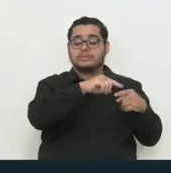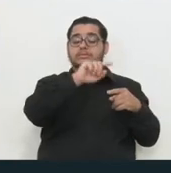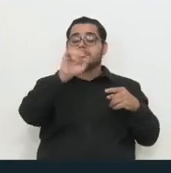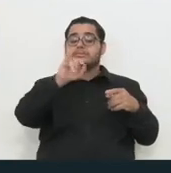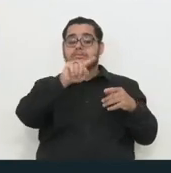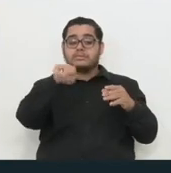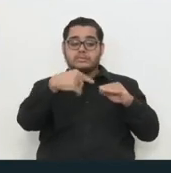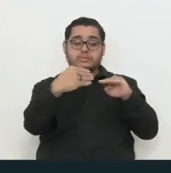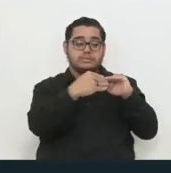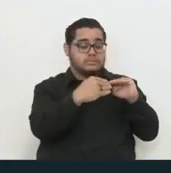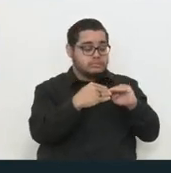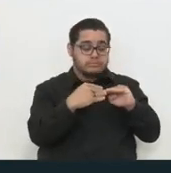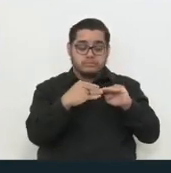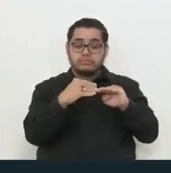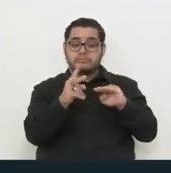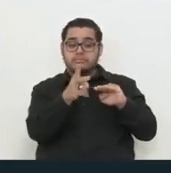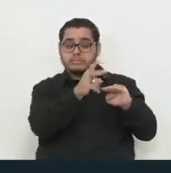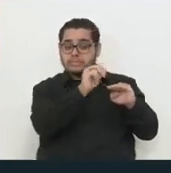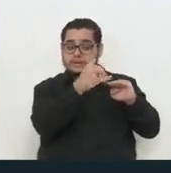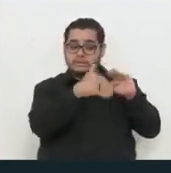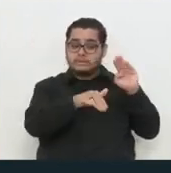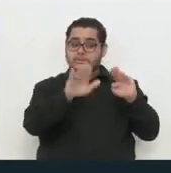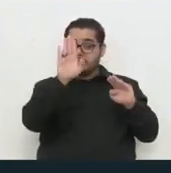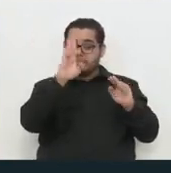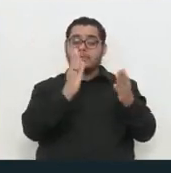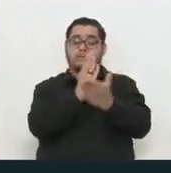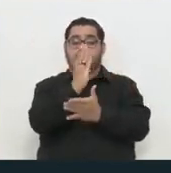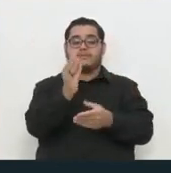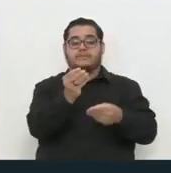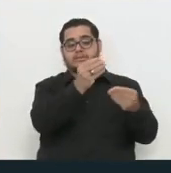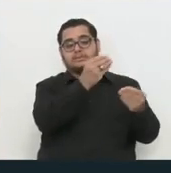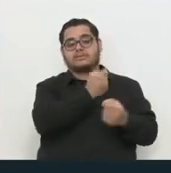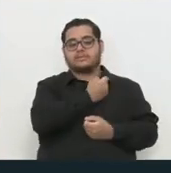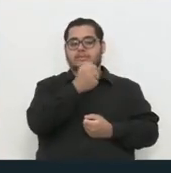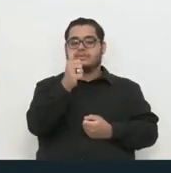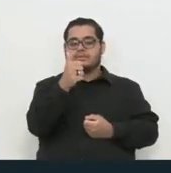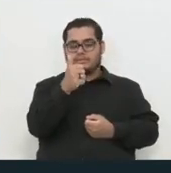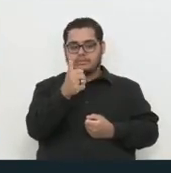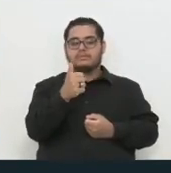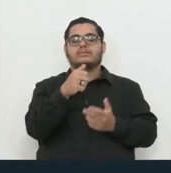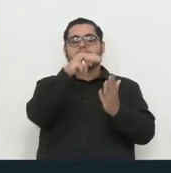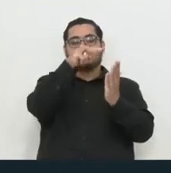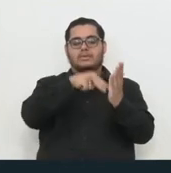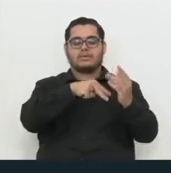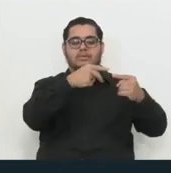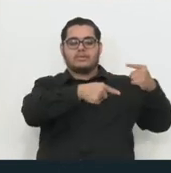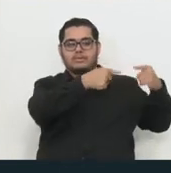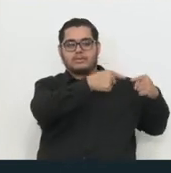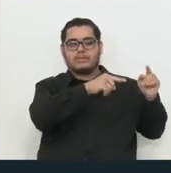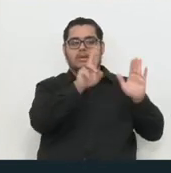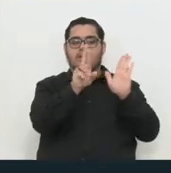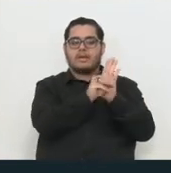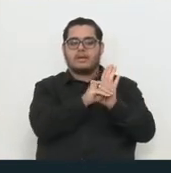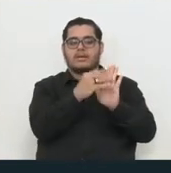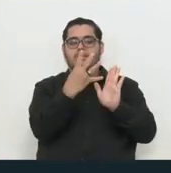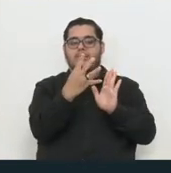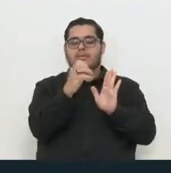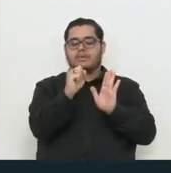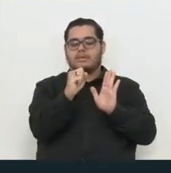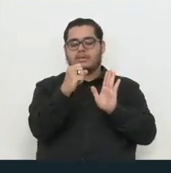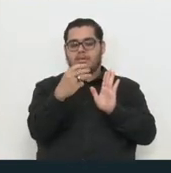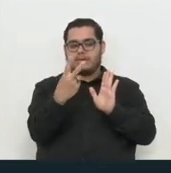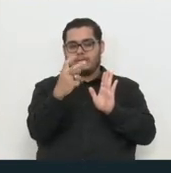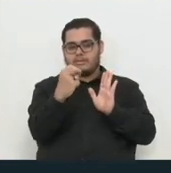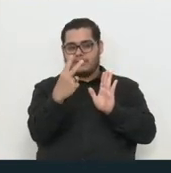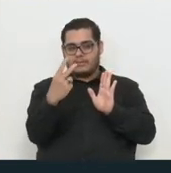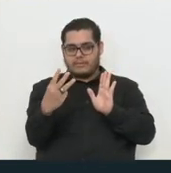manifestem encerrada a votação aprovada em caninse 11 e tem as leituras 483 2023 informações sobre